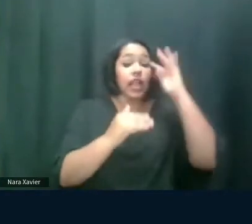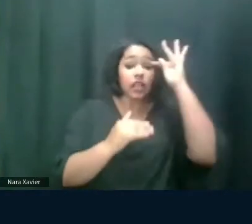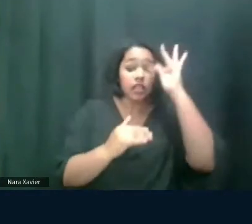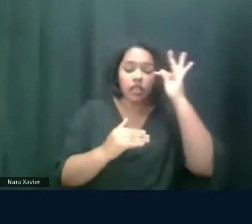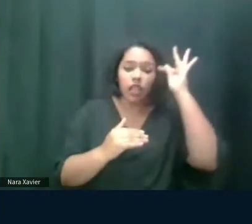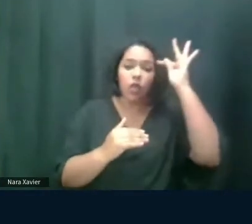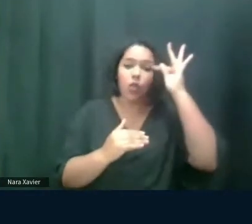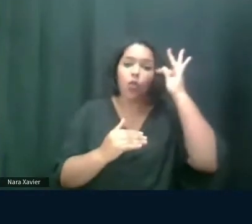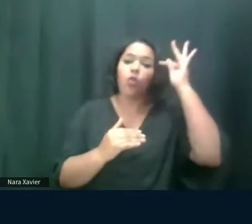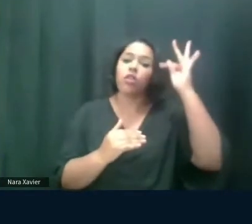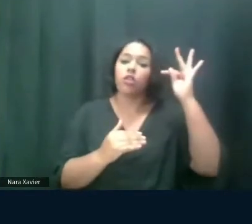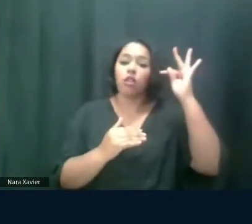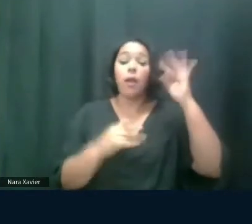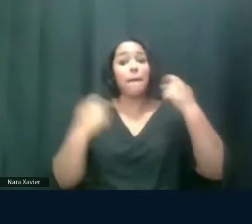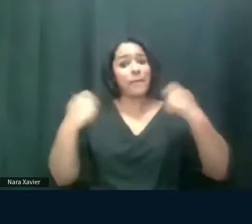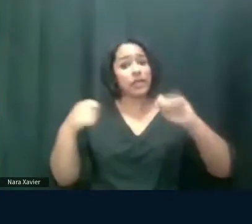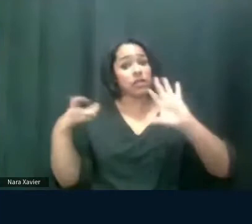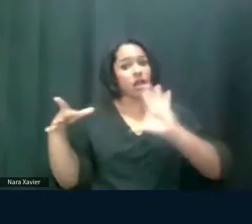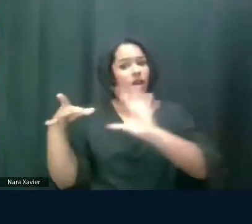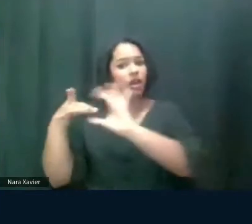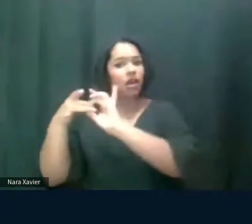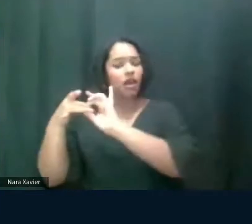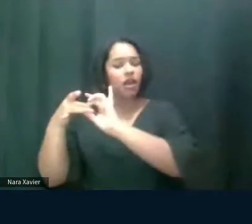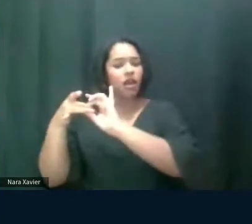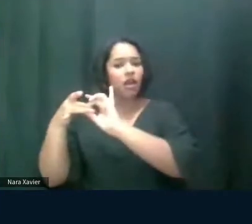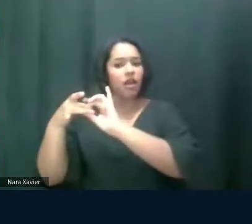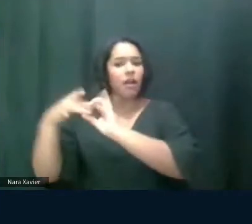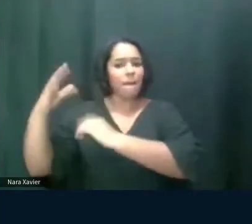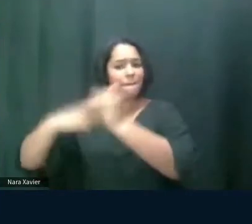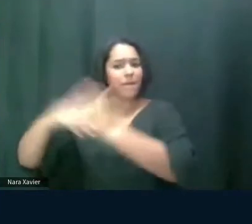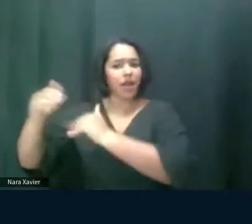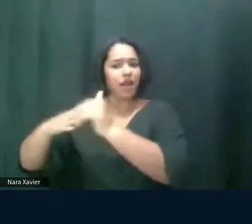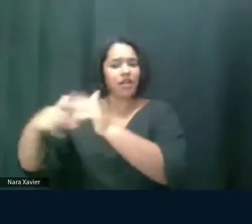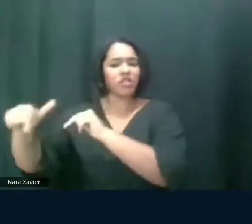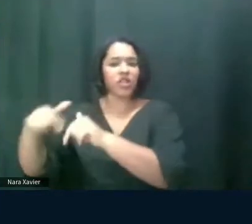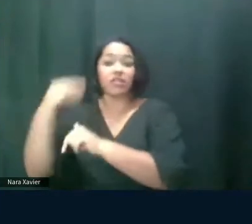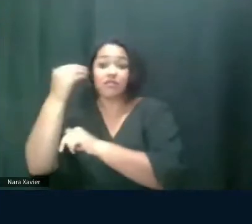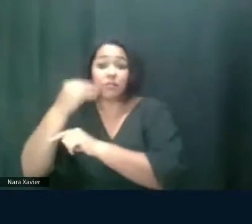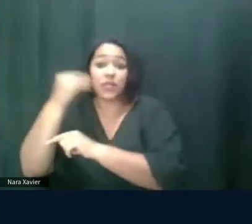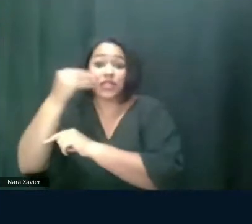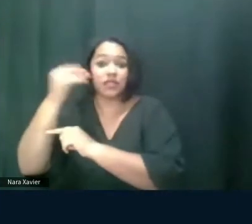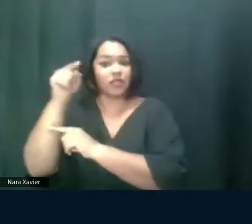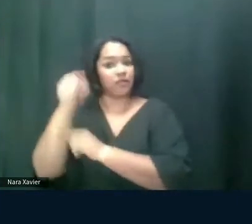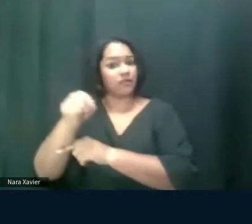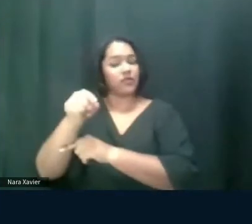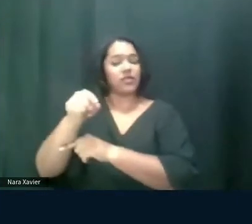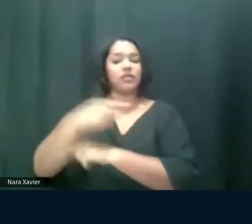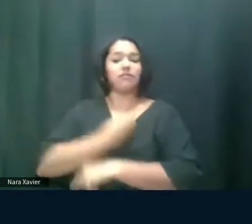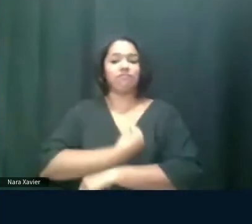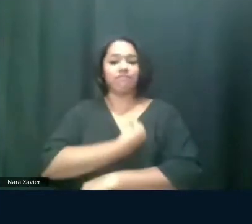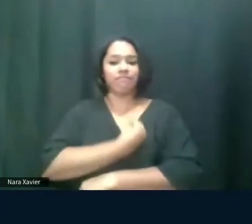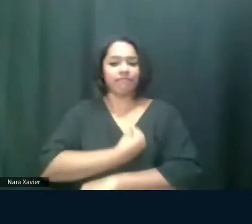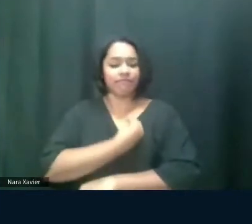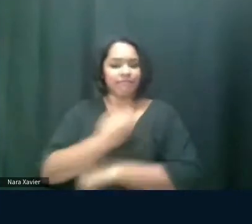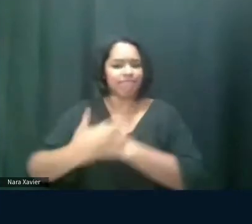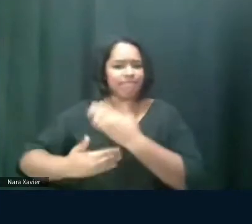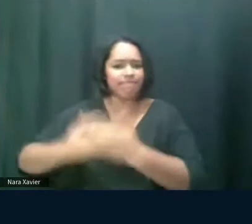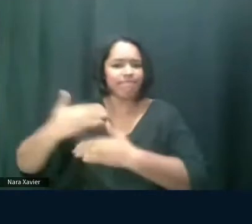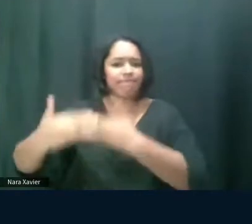construídas em diálogo com a concretude das situações e das experiências que vocês estão